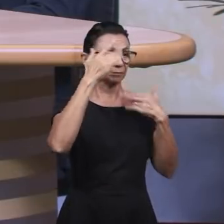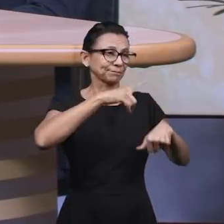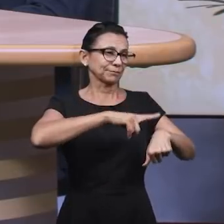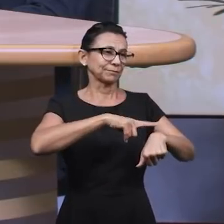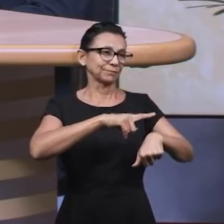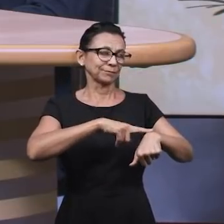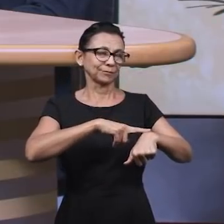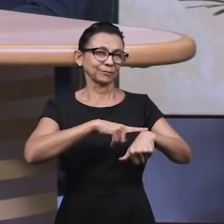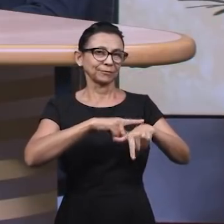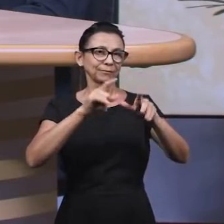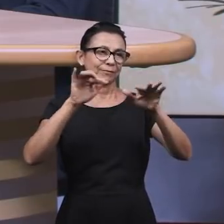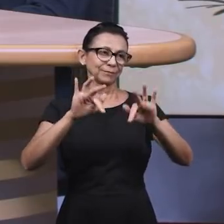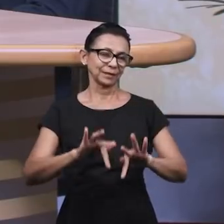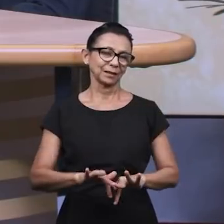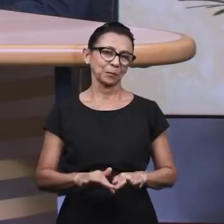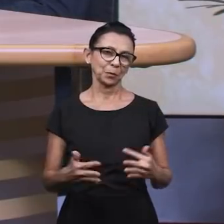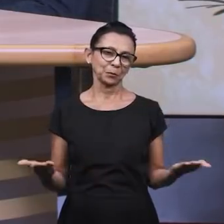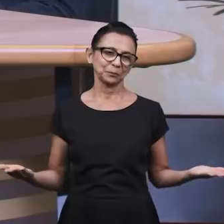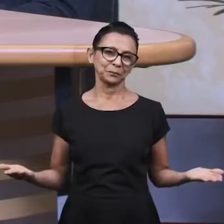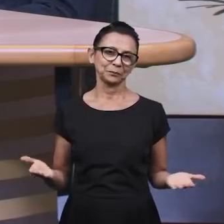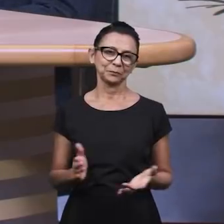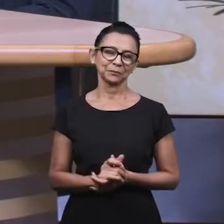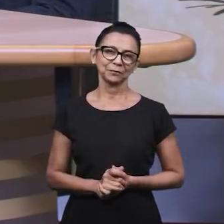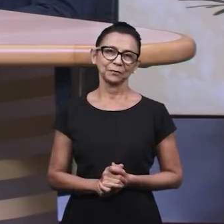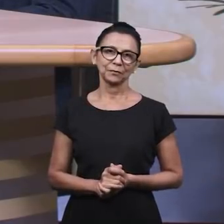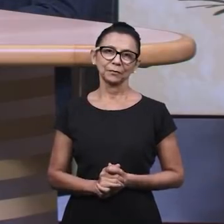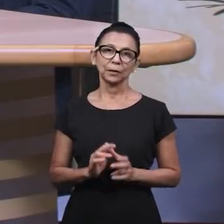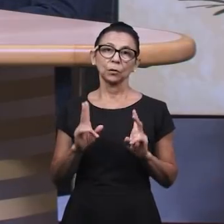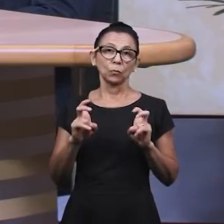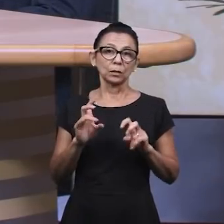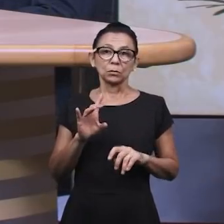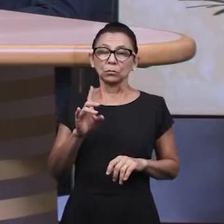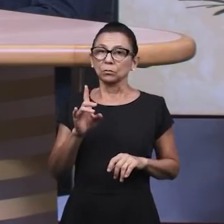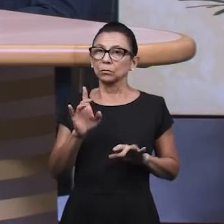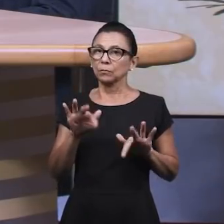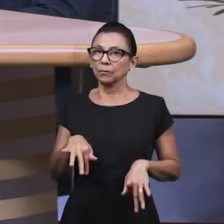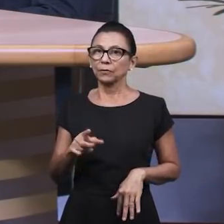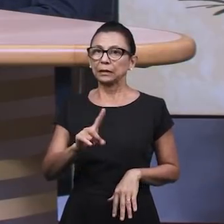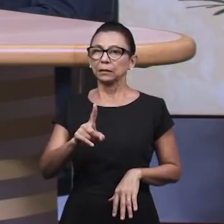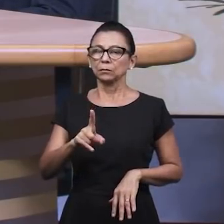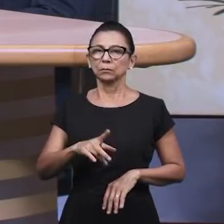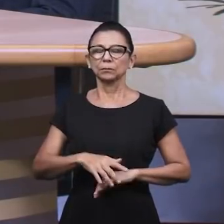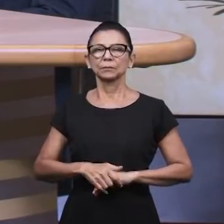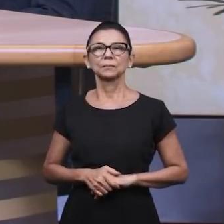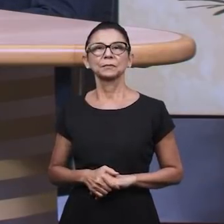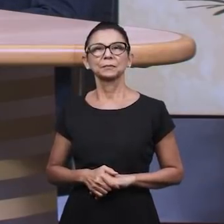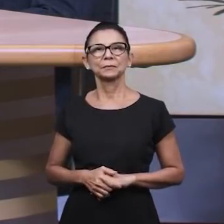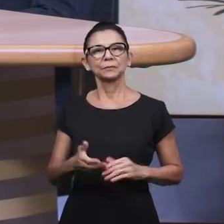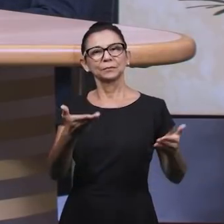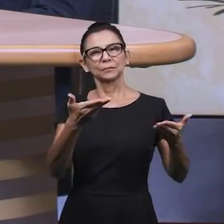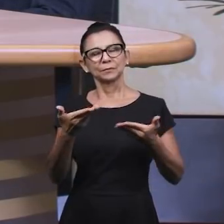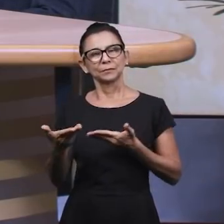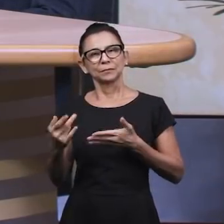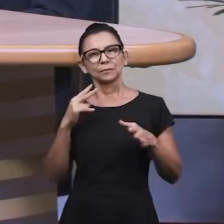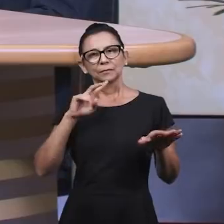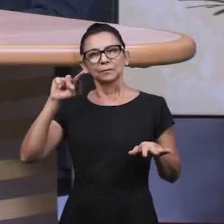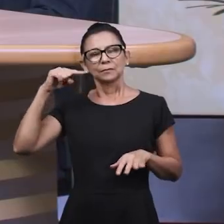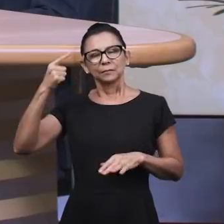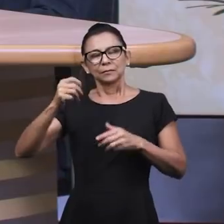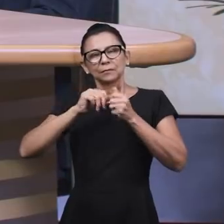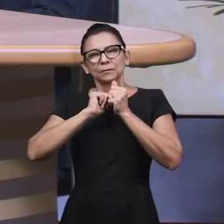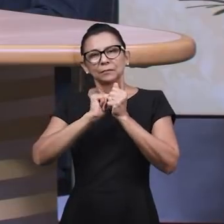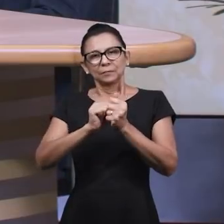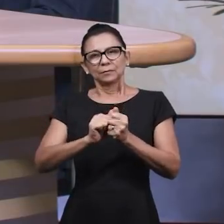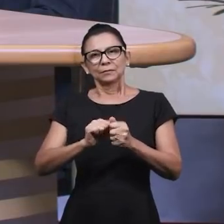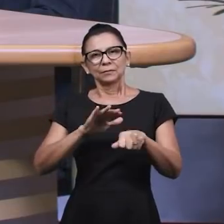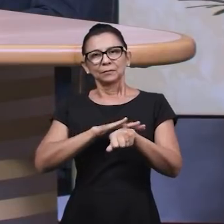tempo, infelizmente, se esgotou e o assunto não. Então, já fica o convite para estarmos juntos na próxima semana em mais